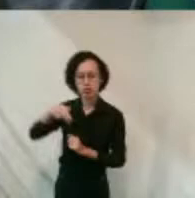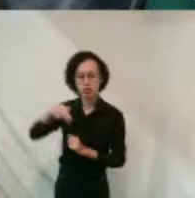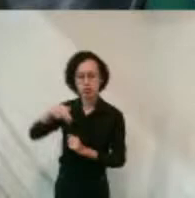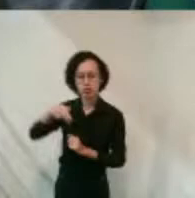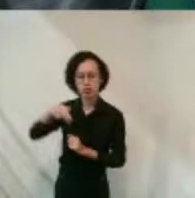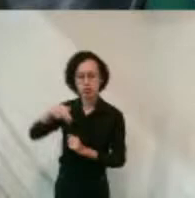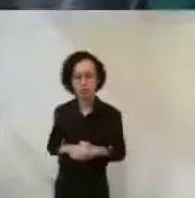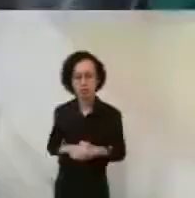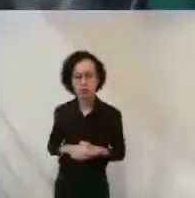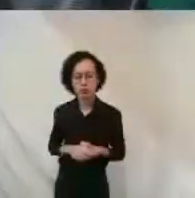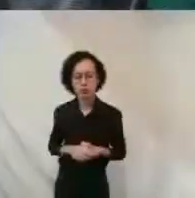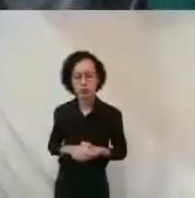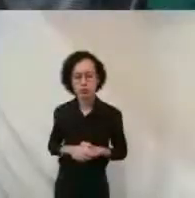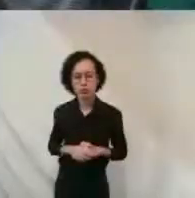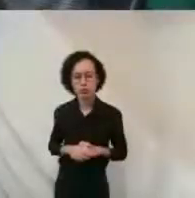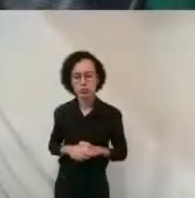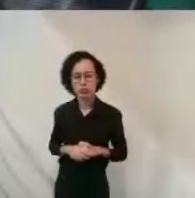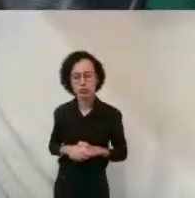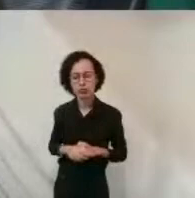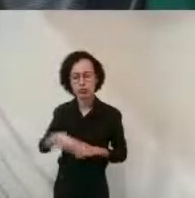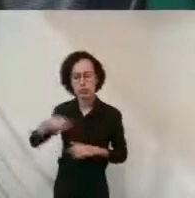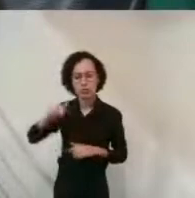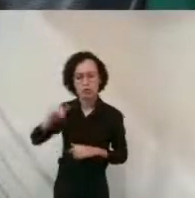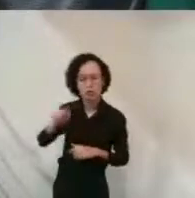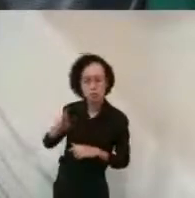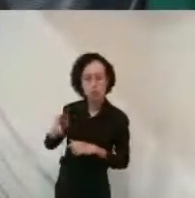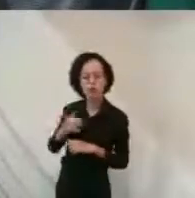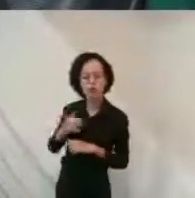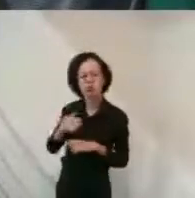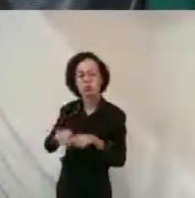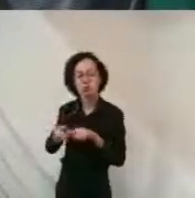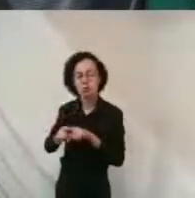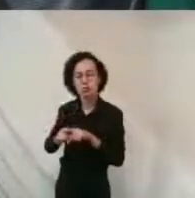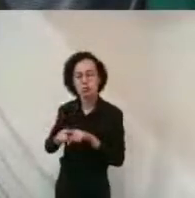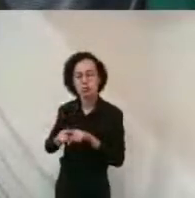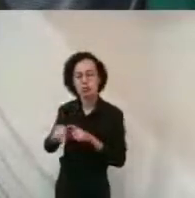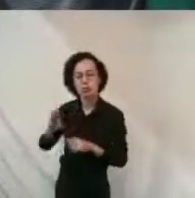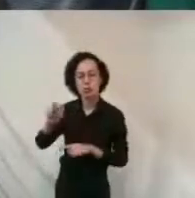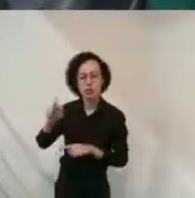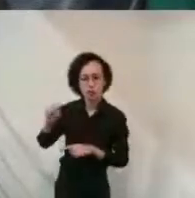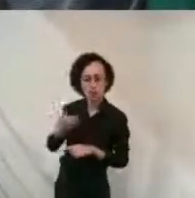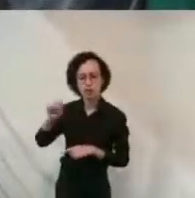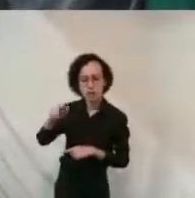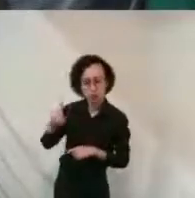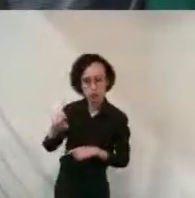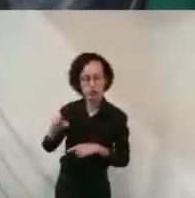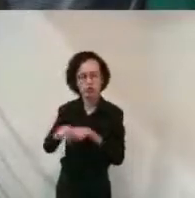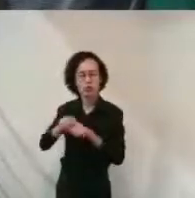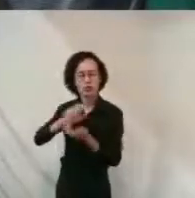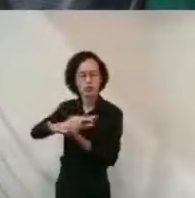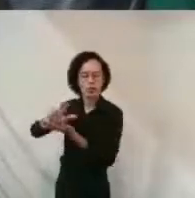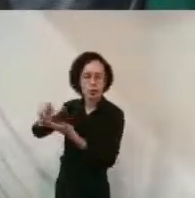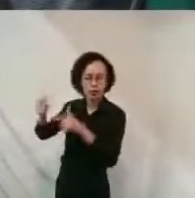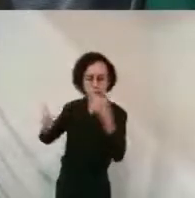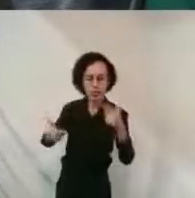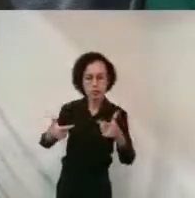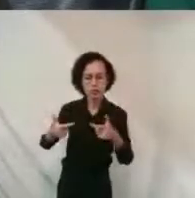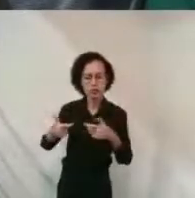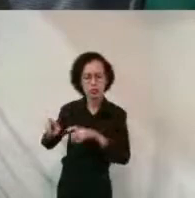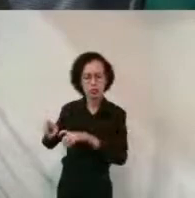Península de Maraú, Camamu, Barra Grande, com o BID, né? Estamos fazendo lá no sertão